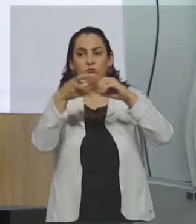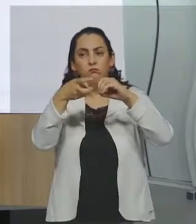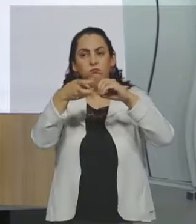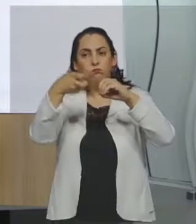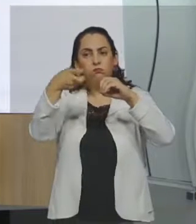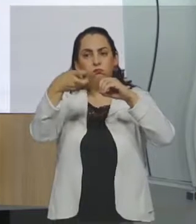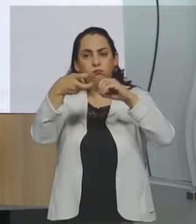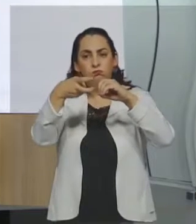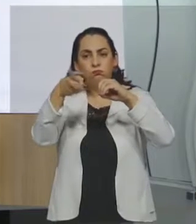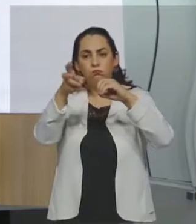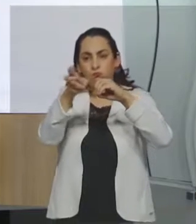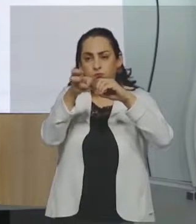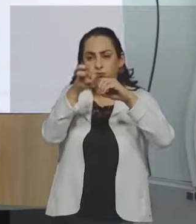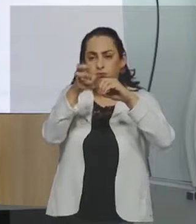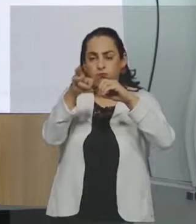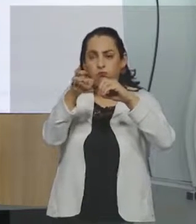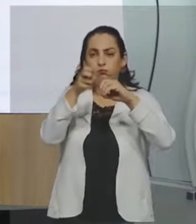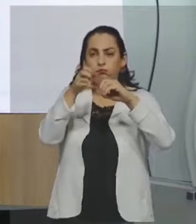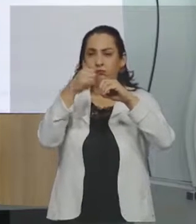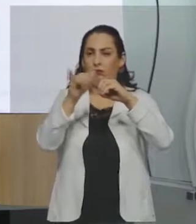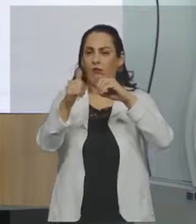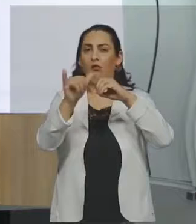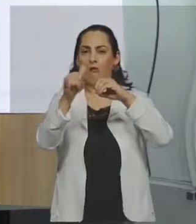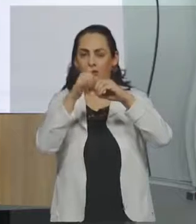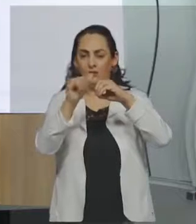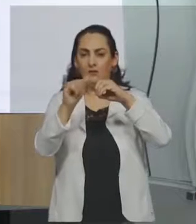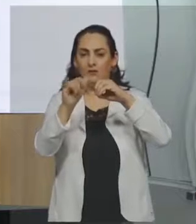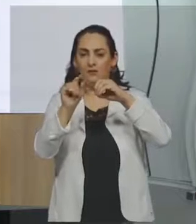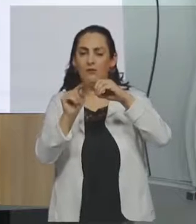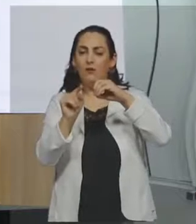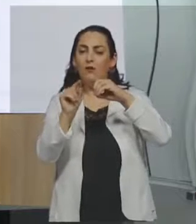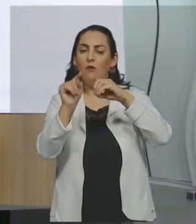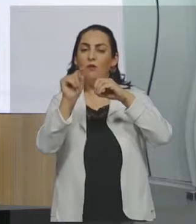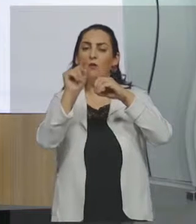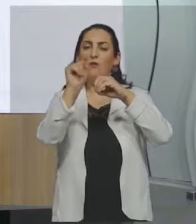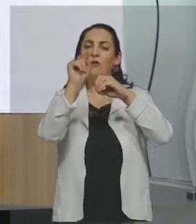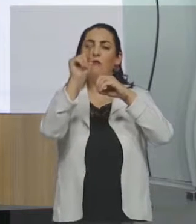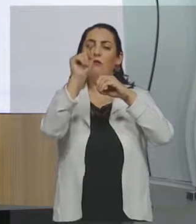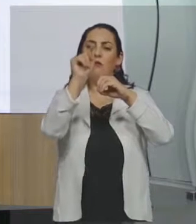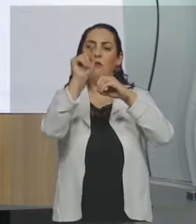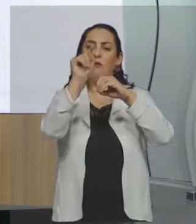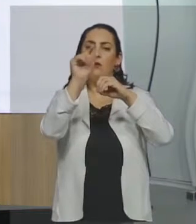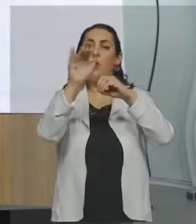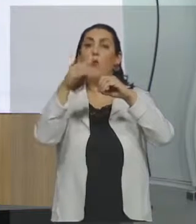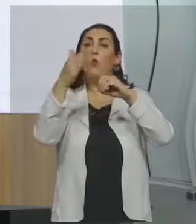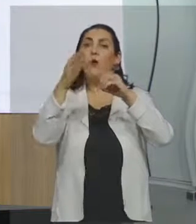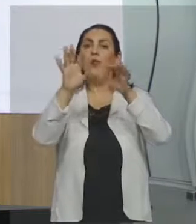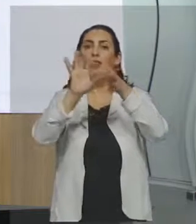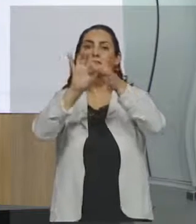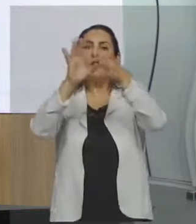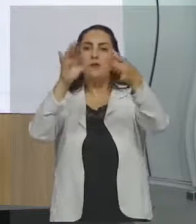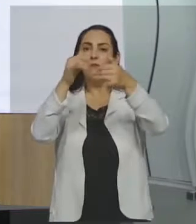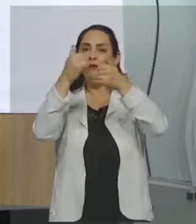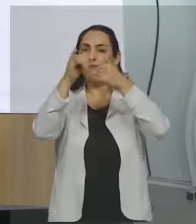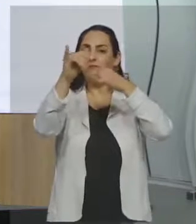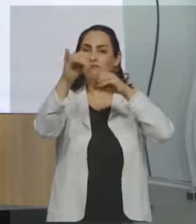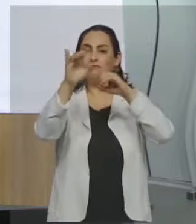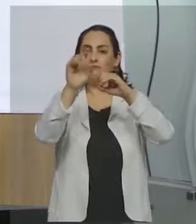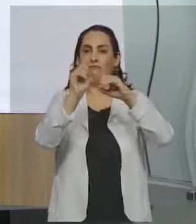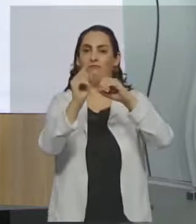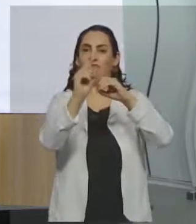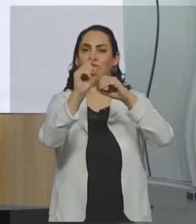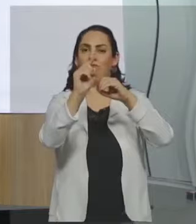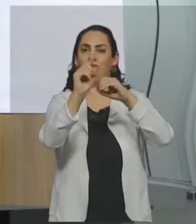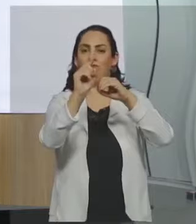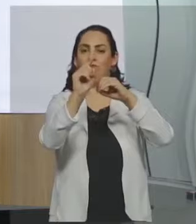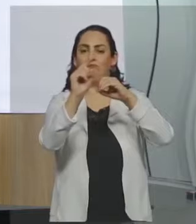muda de uma camada para outra. Quando ele volta, quando ele libera essa energia em forma de ondas eletromagnéticas,